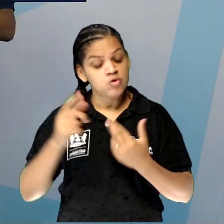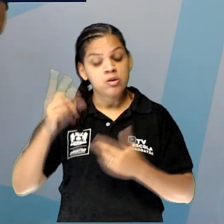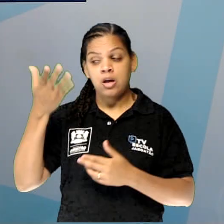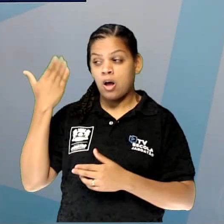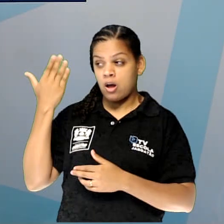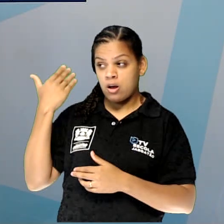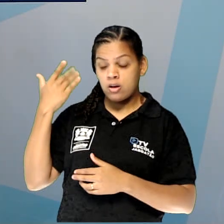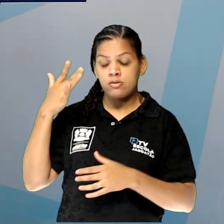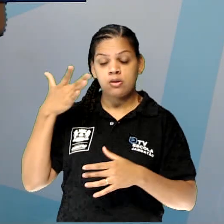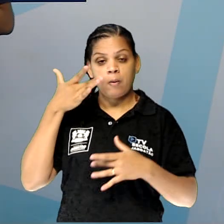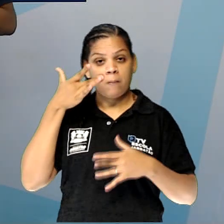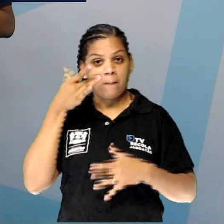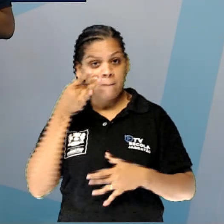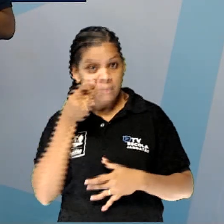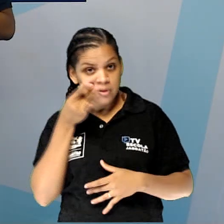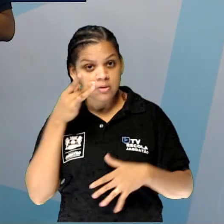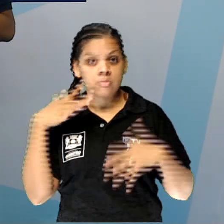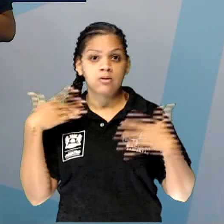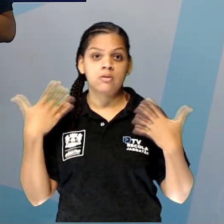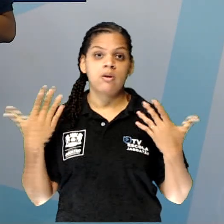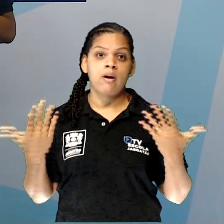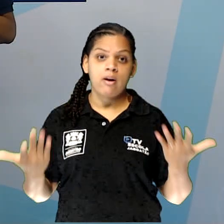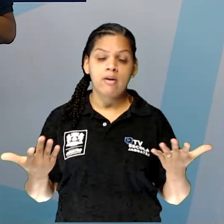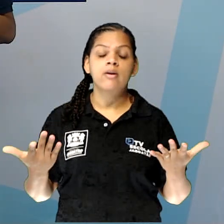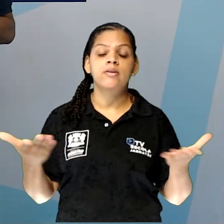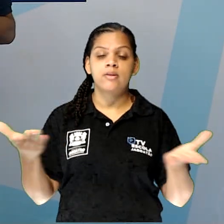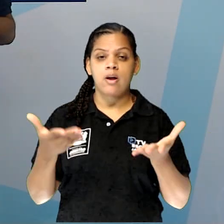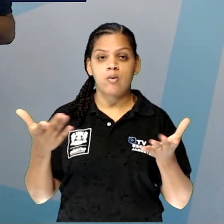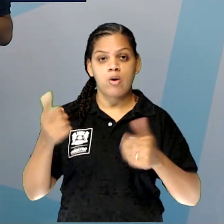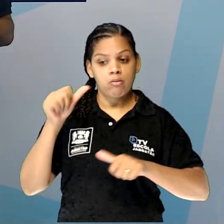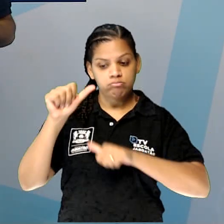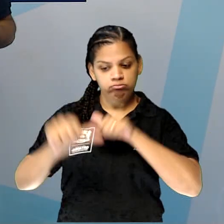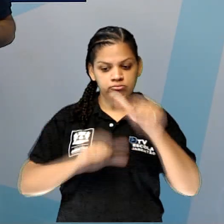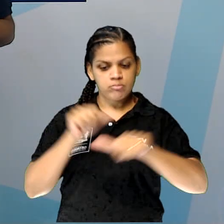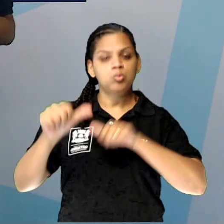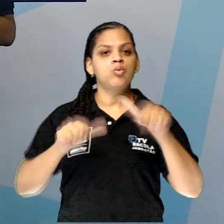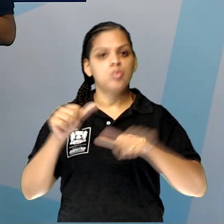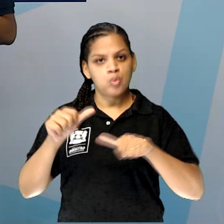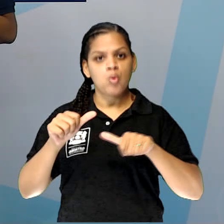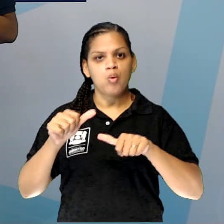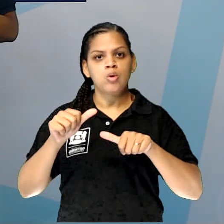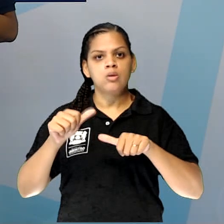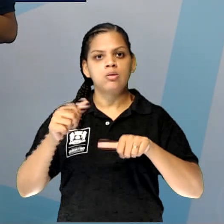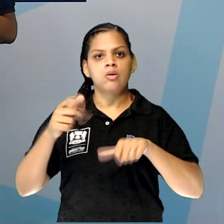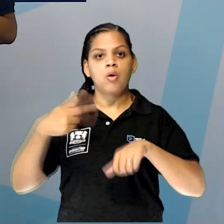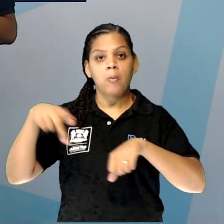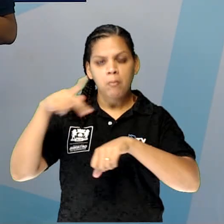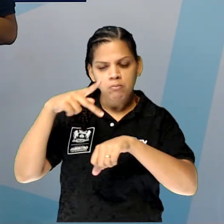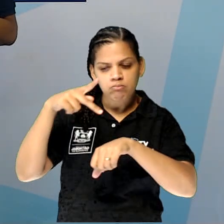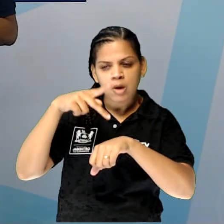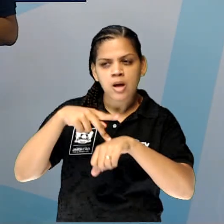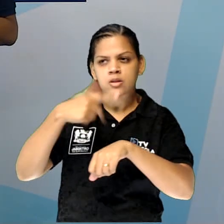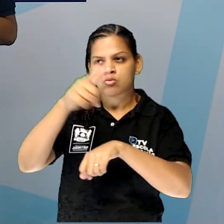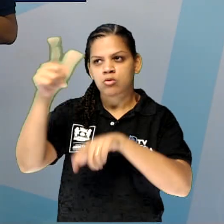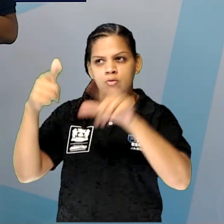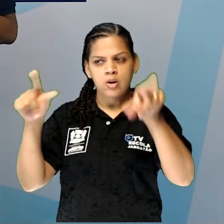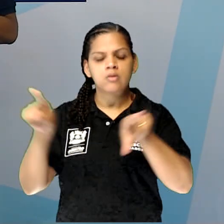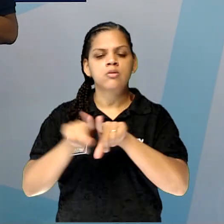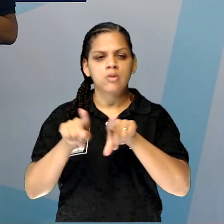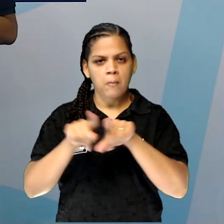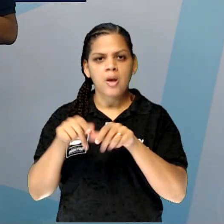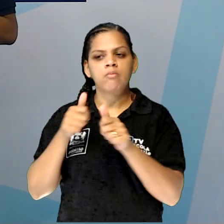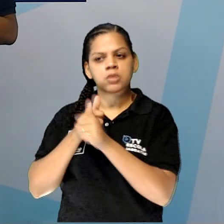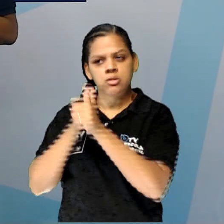né? Até nos grupos entre países e autoridades também funcionam seguindo